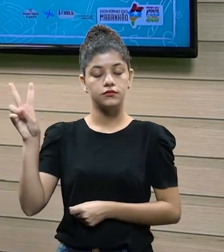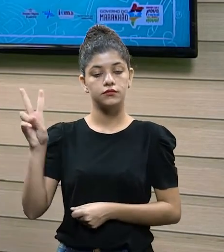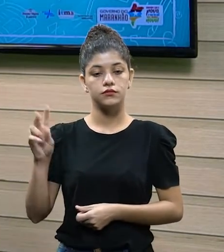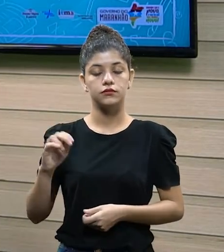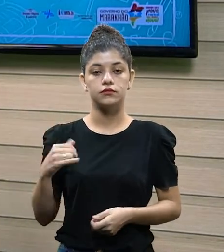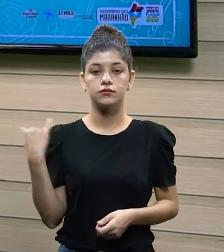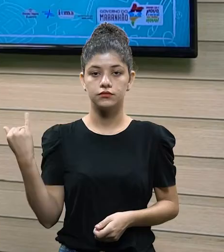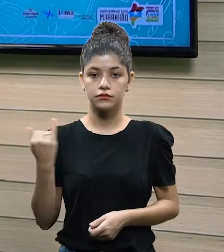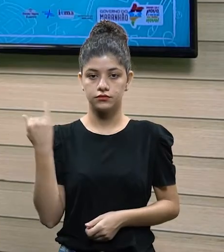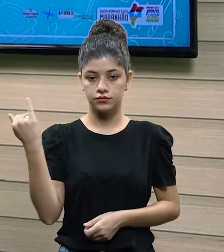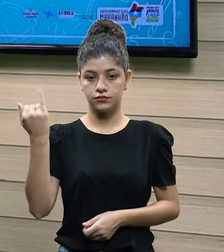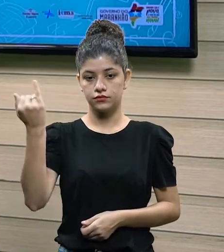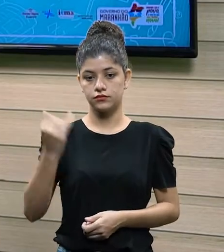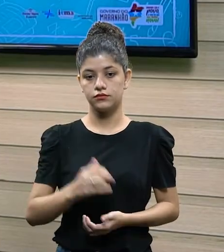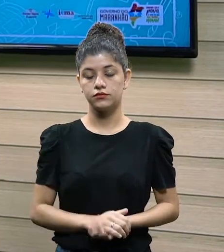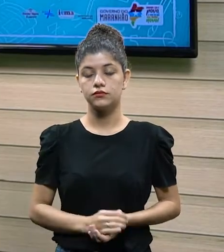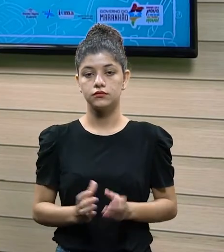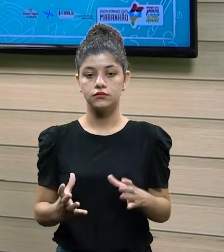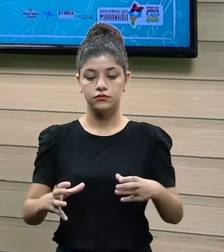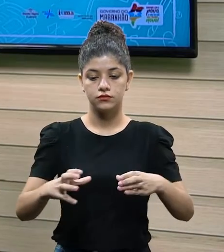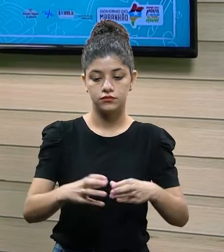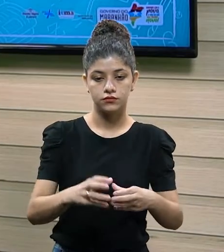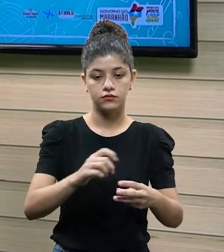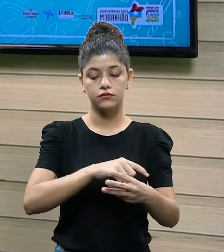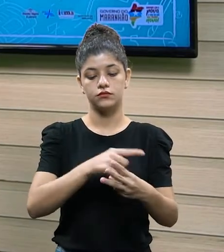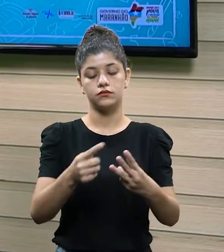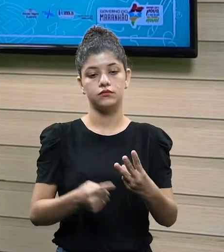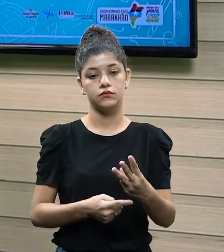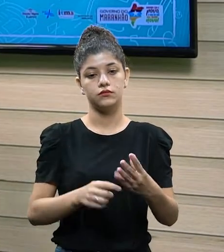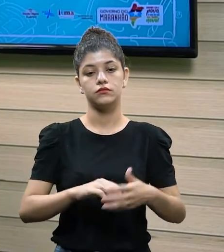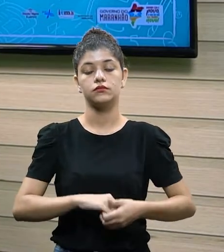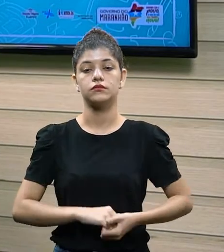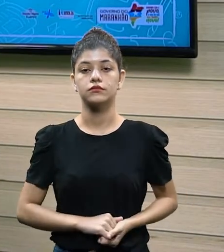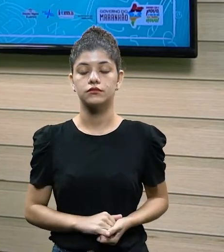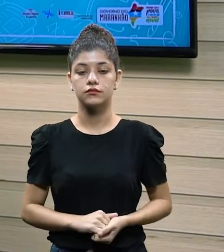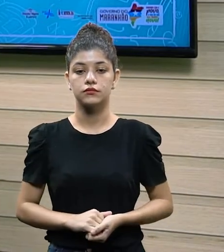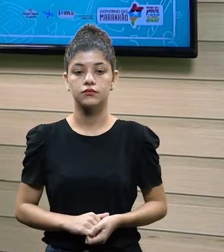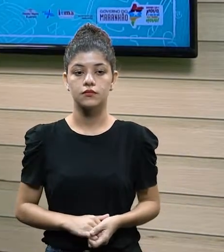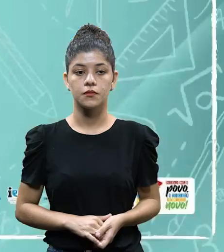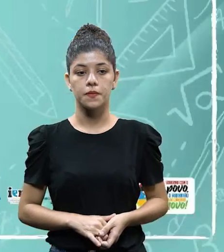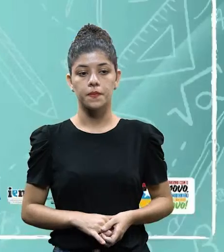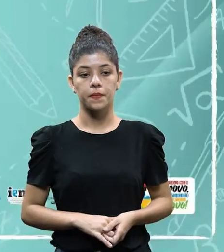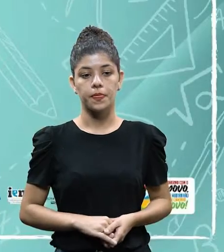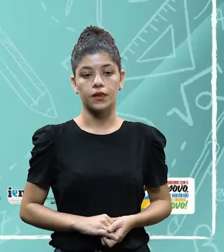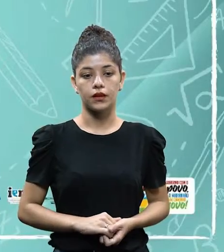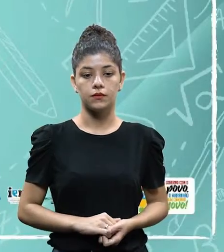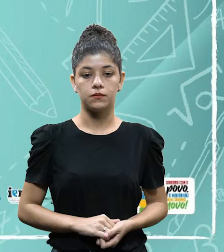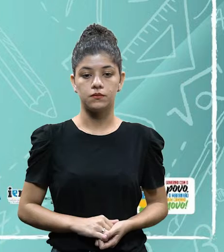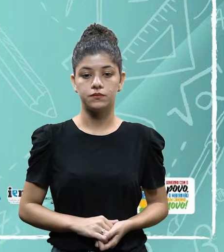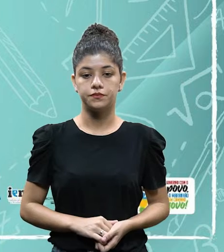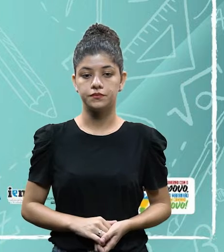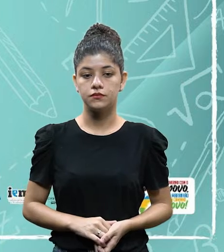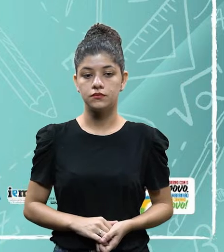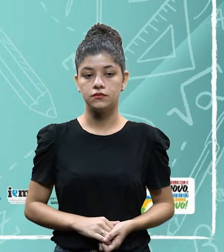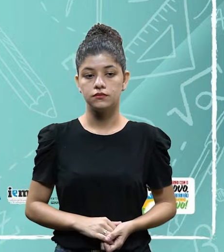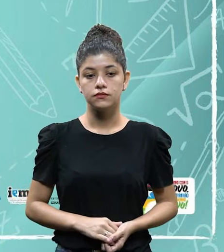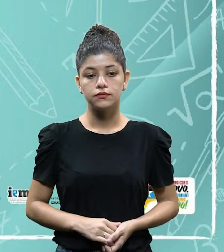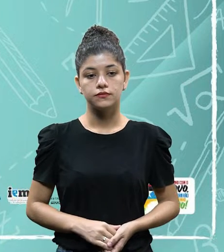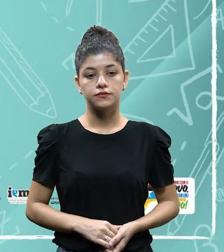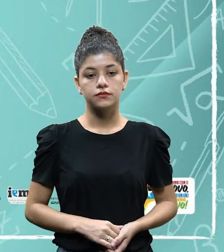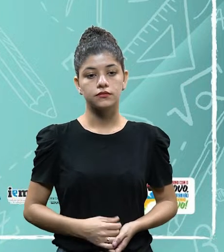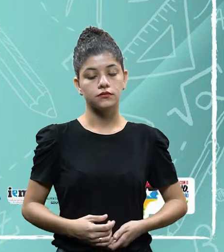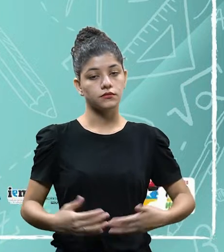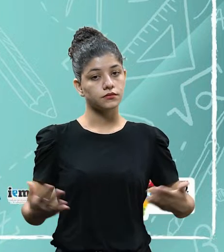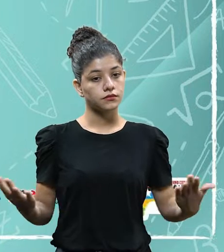importante isso. Então uma equipe ela tem que dividir essas três partes, a missão, a visão e os valores. Outra questão é